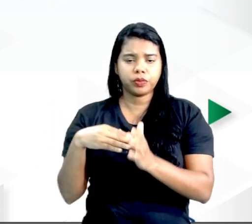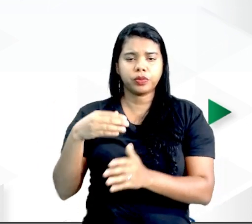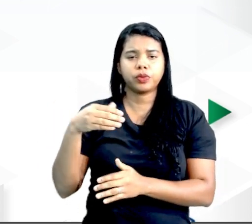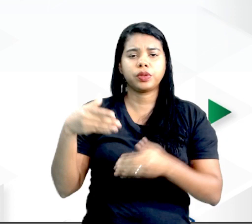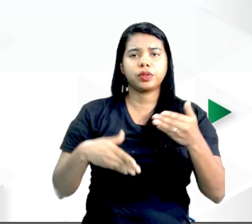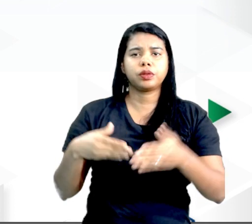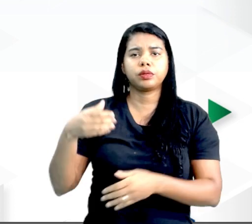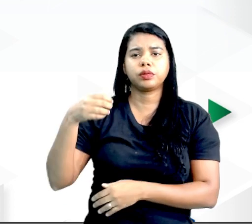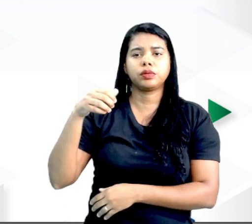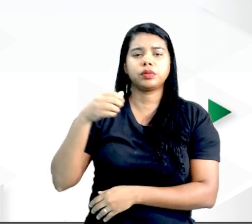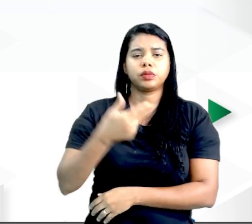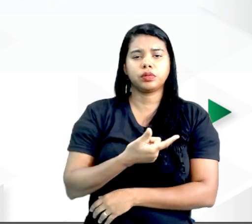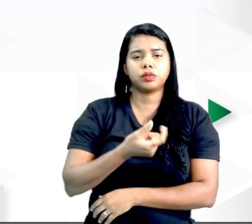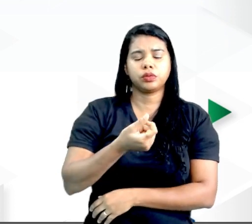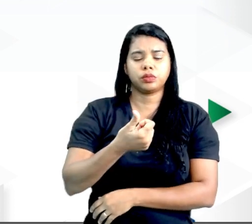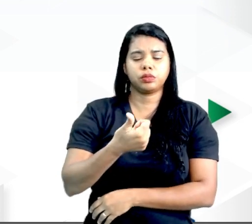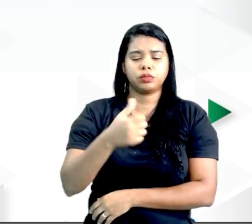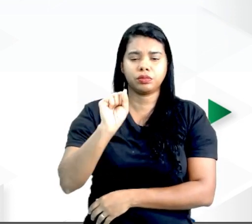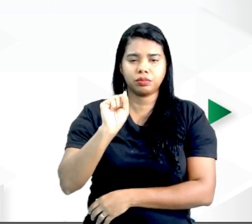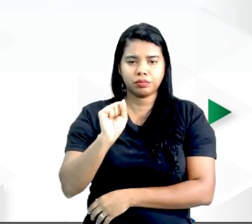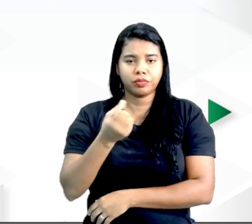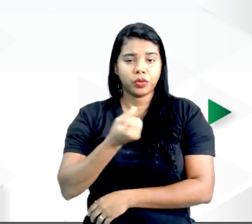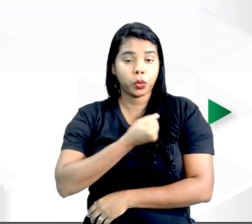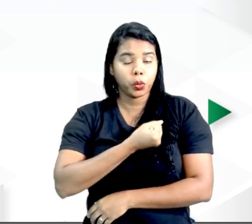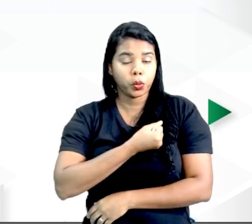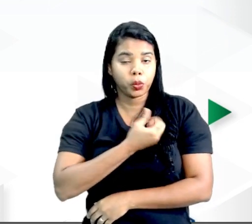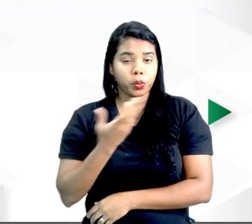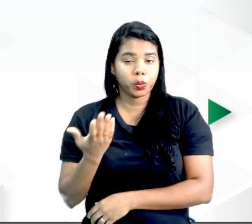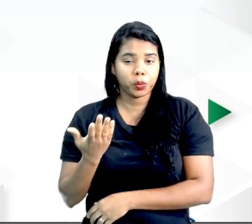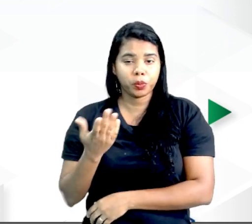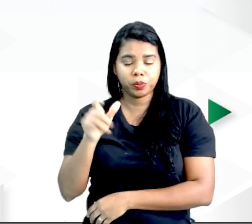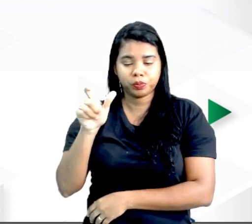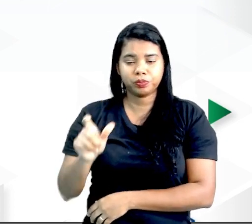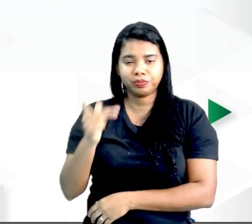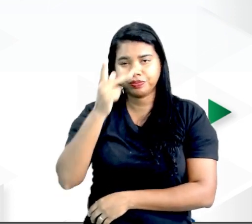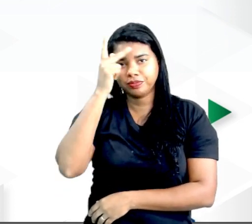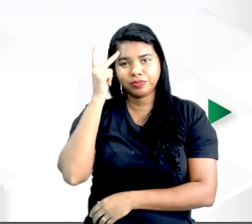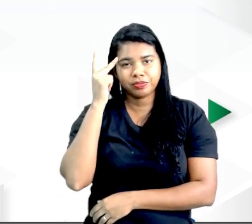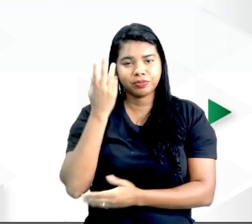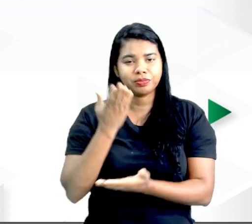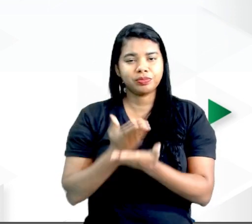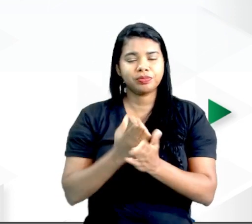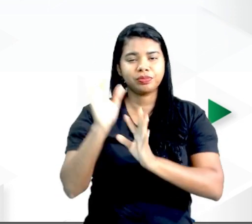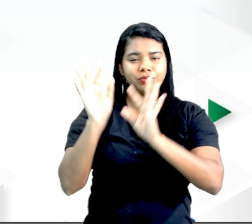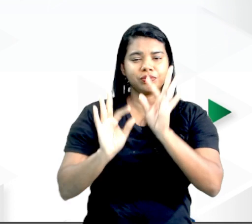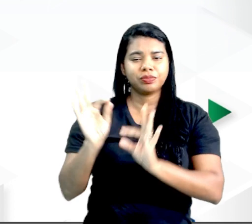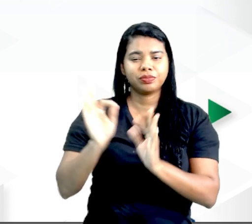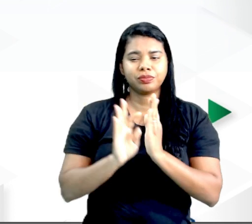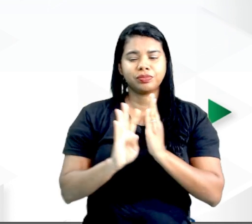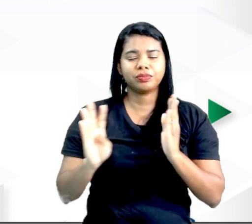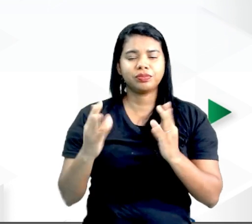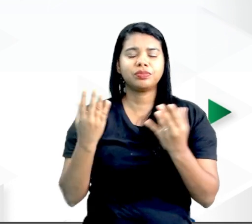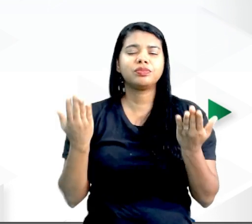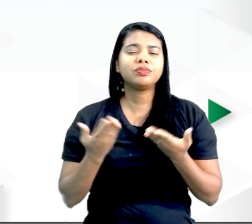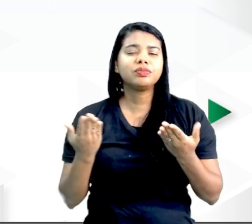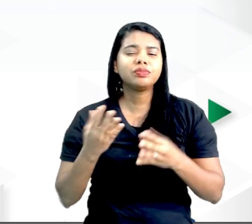participantes de 2018? Ele está falando do número de participantes e está dando para você a ordem. Qual é a ordem?